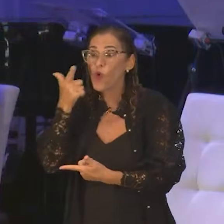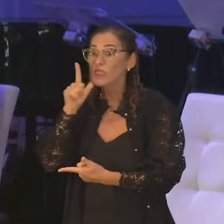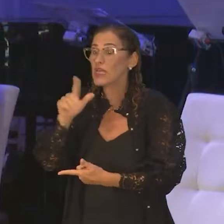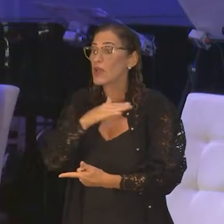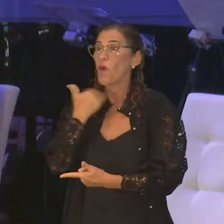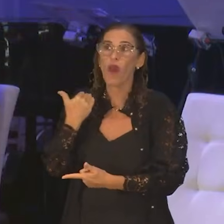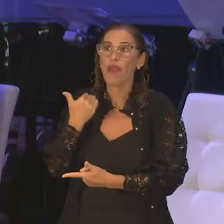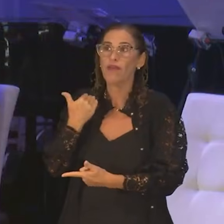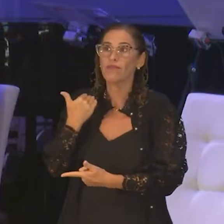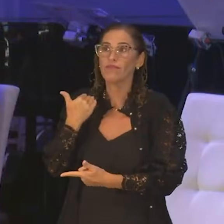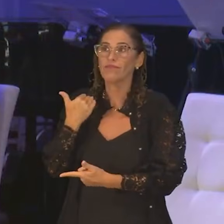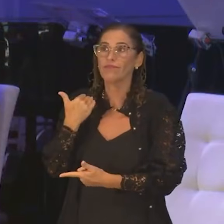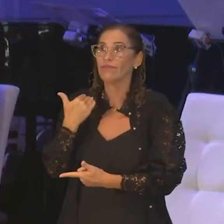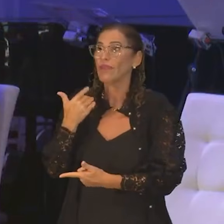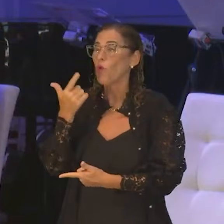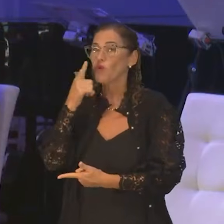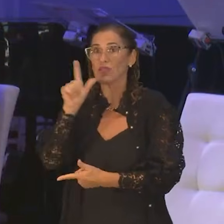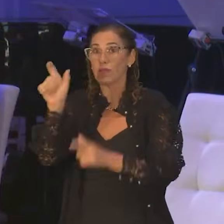ele morrer.